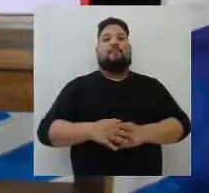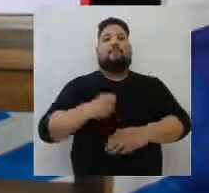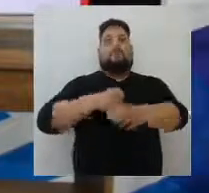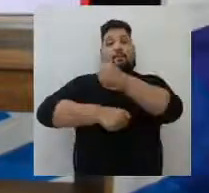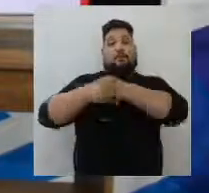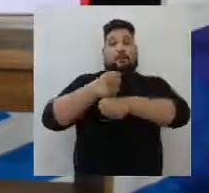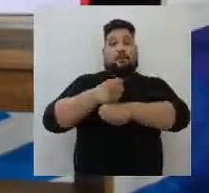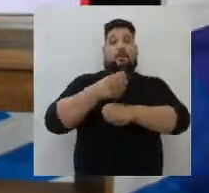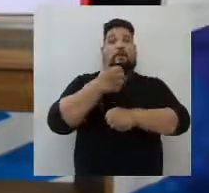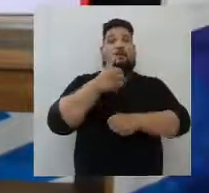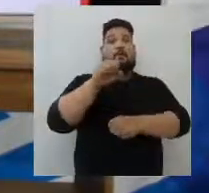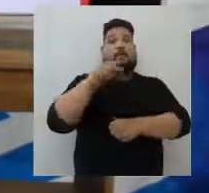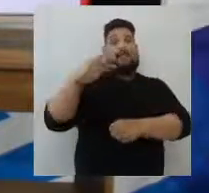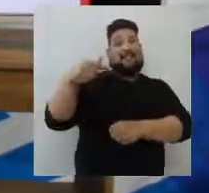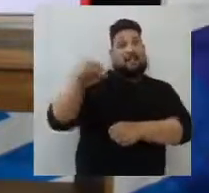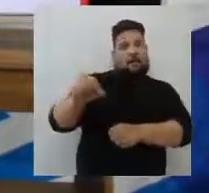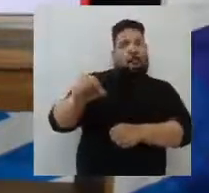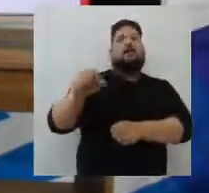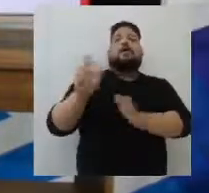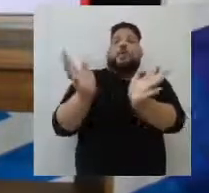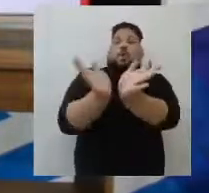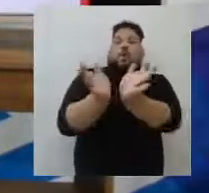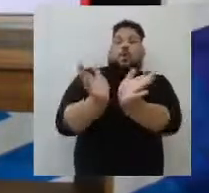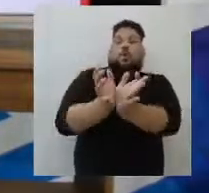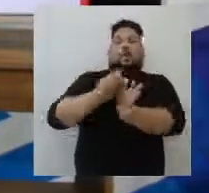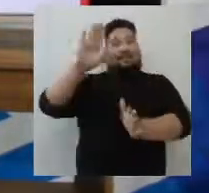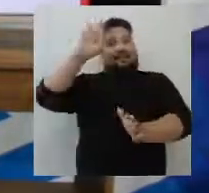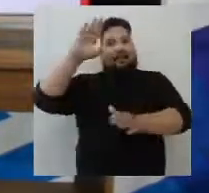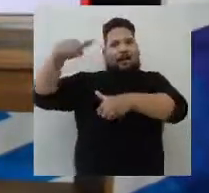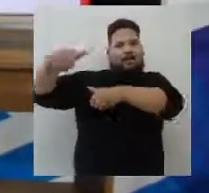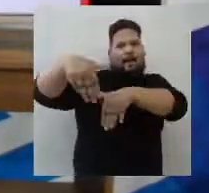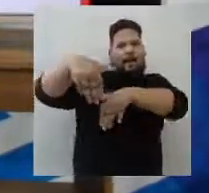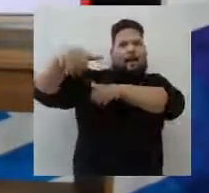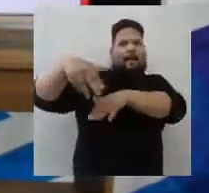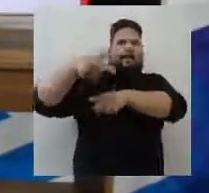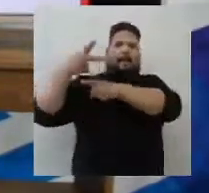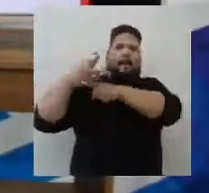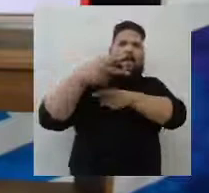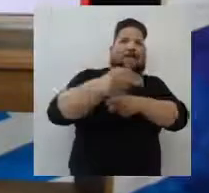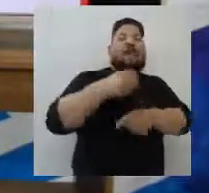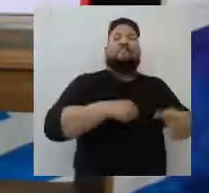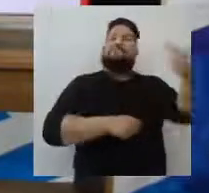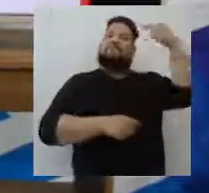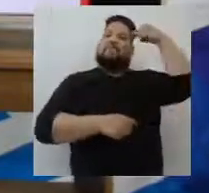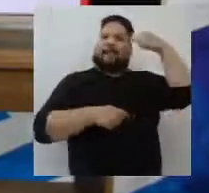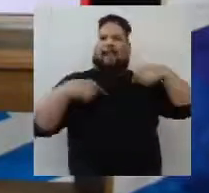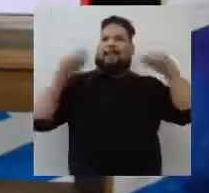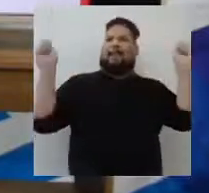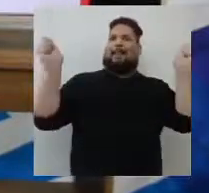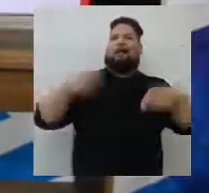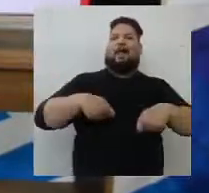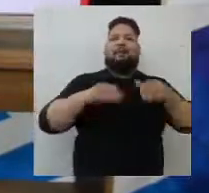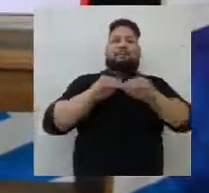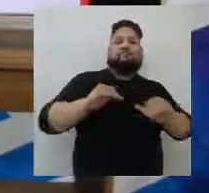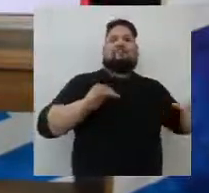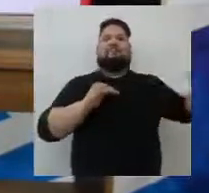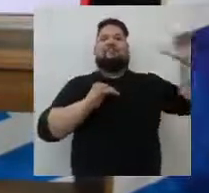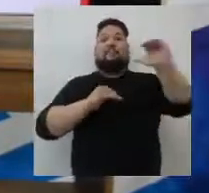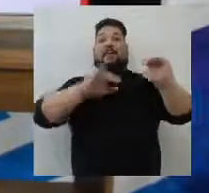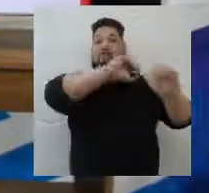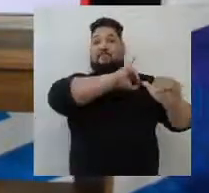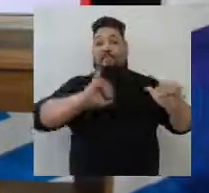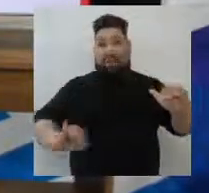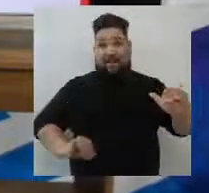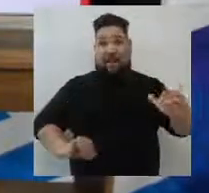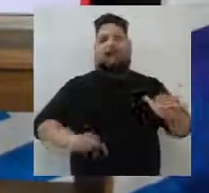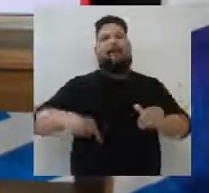1870, voltam vitoriosos os soldados, achando que seriam enaltecidos pelo Império, achando que